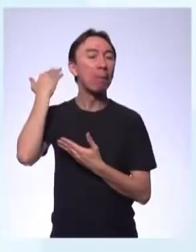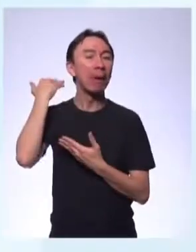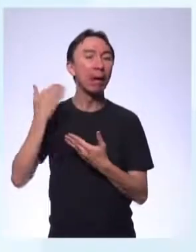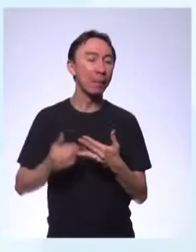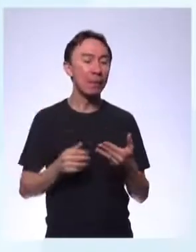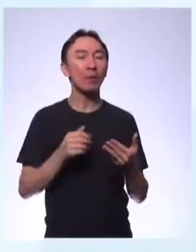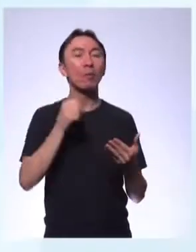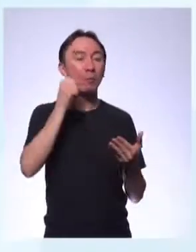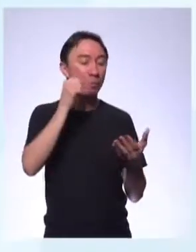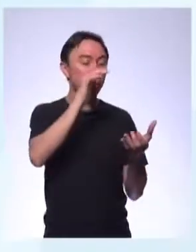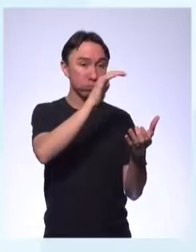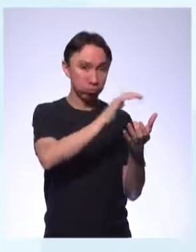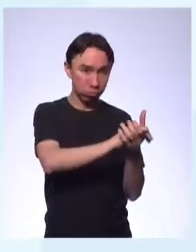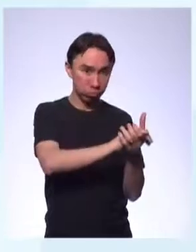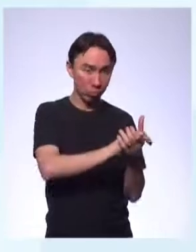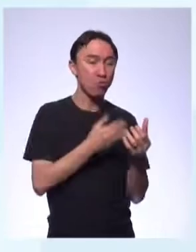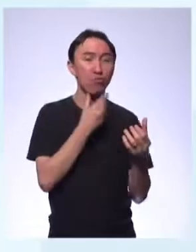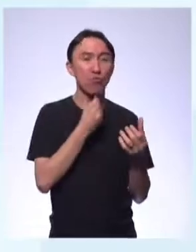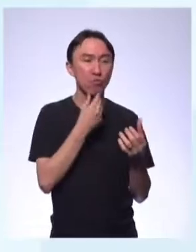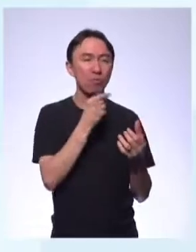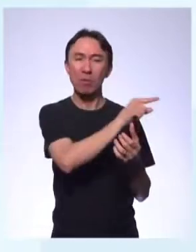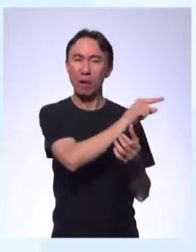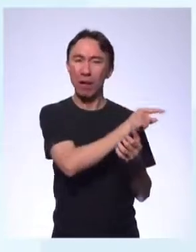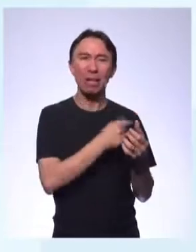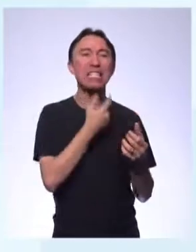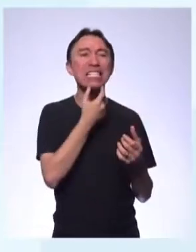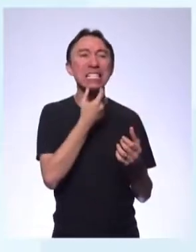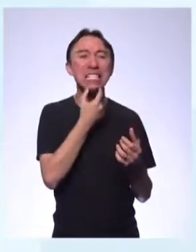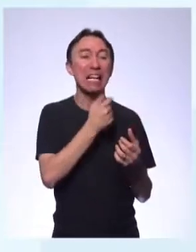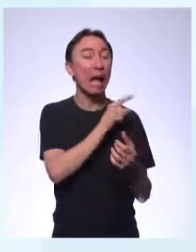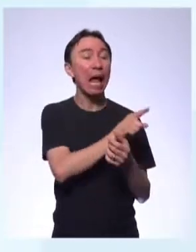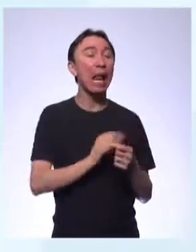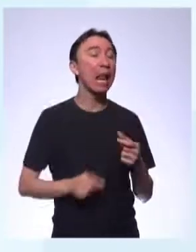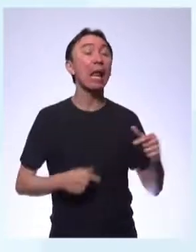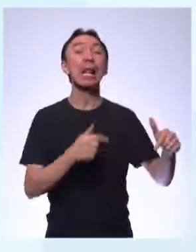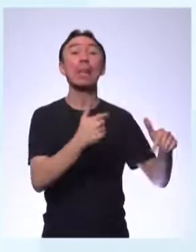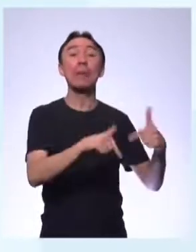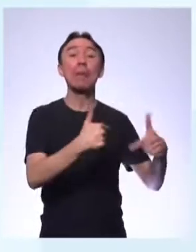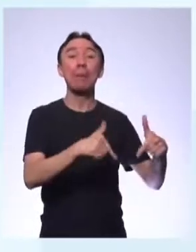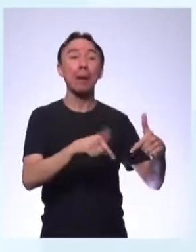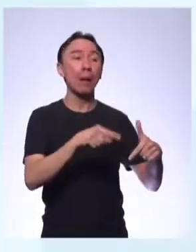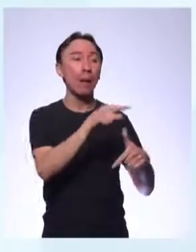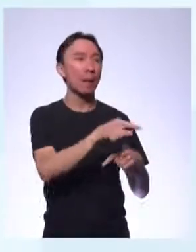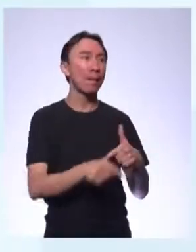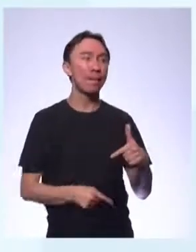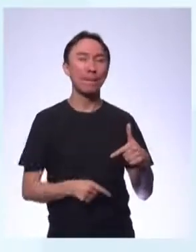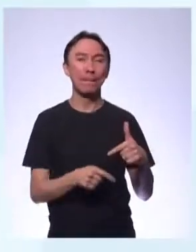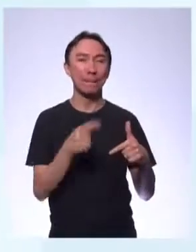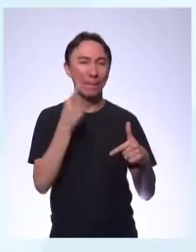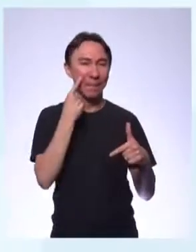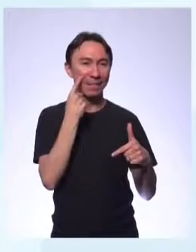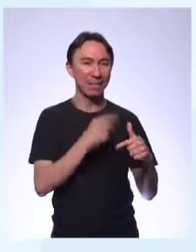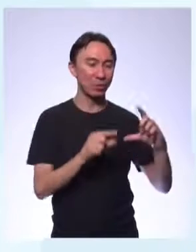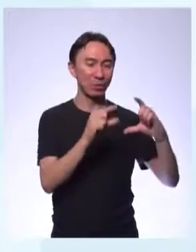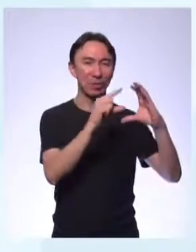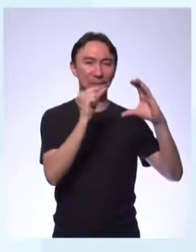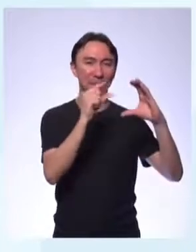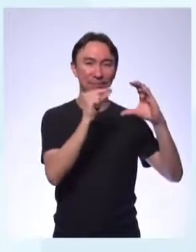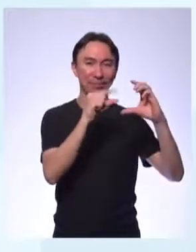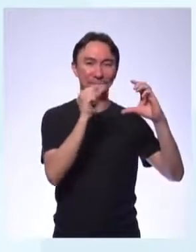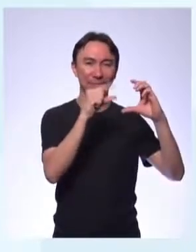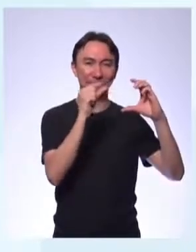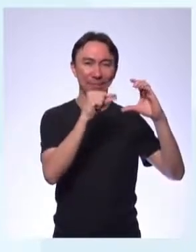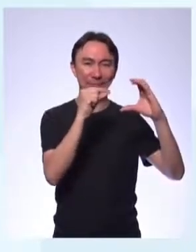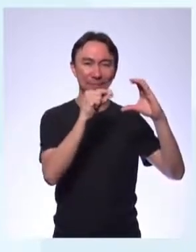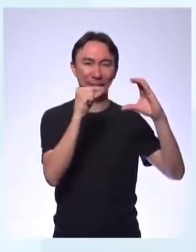um embaixador inglês que estava trabalhando na Turquia. Tá? Então, tanto é que o